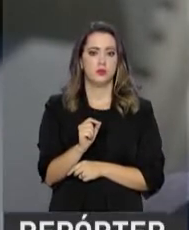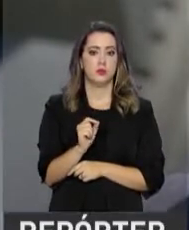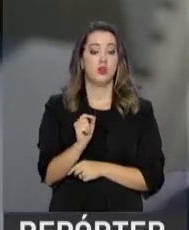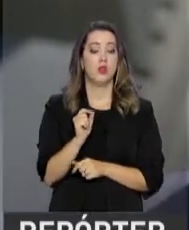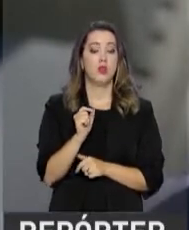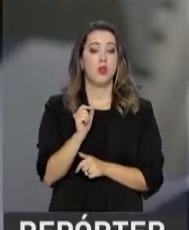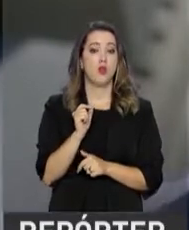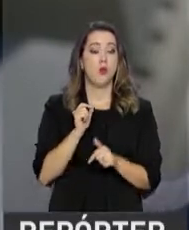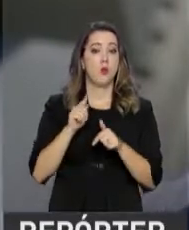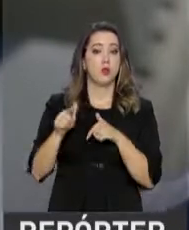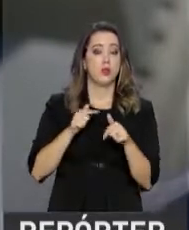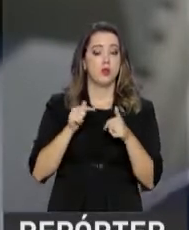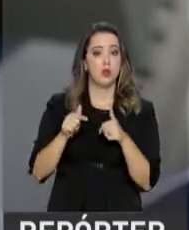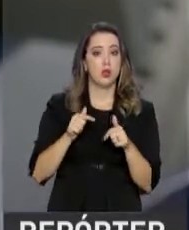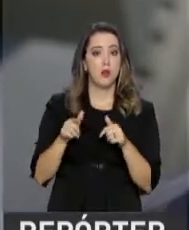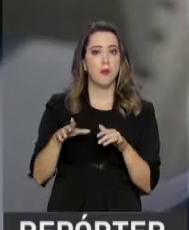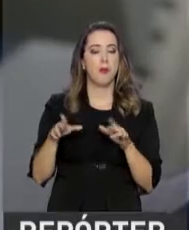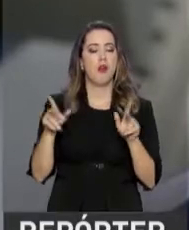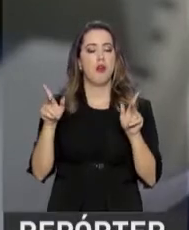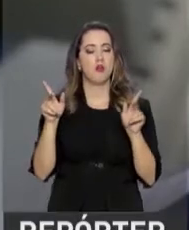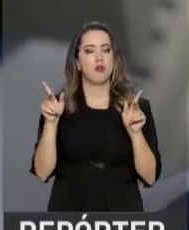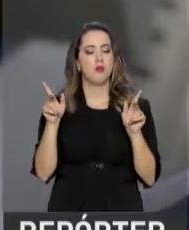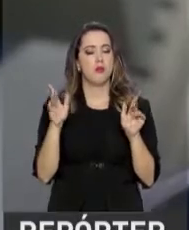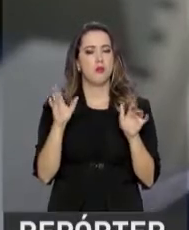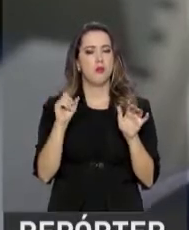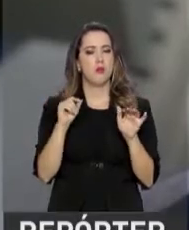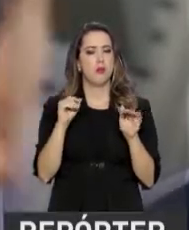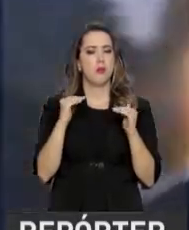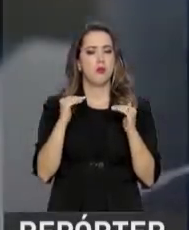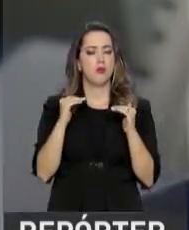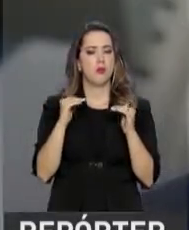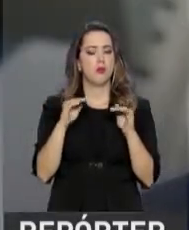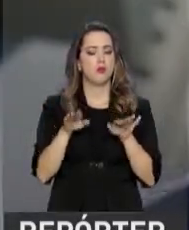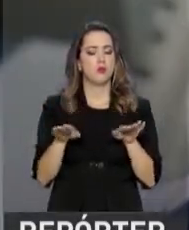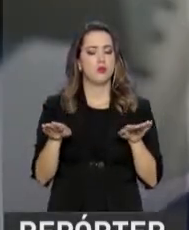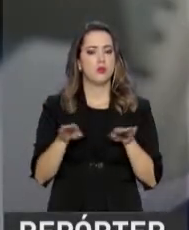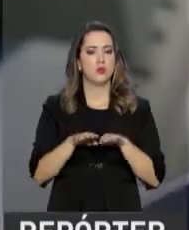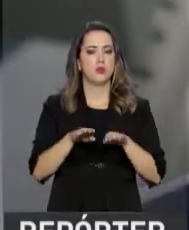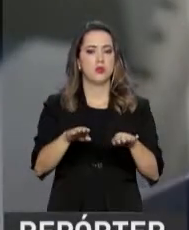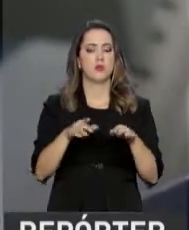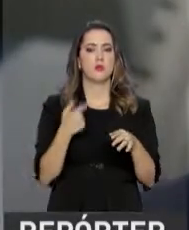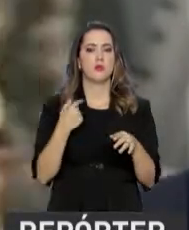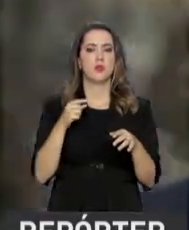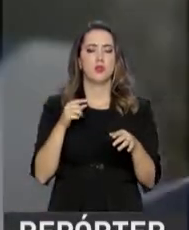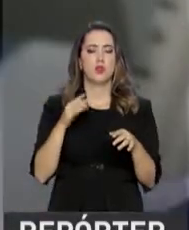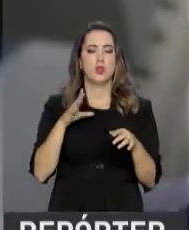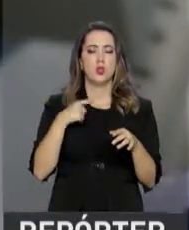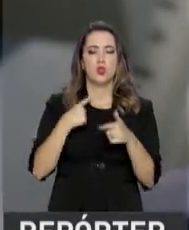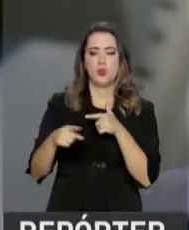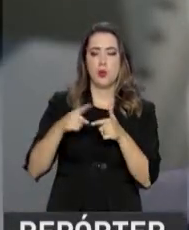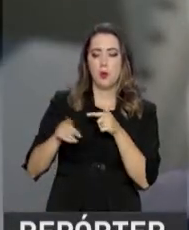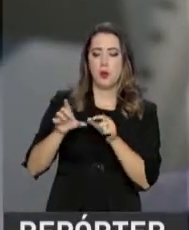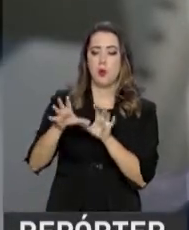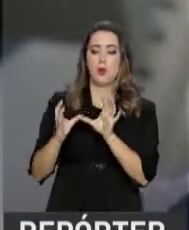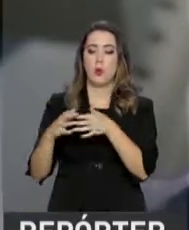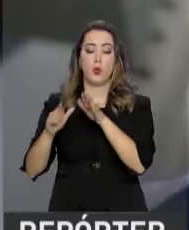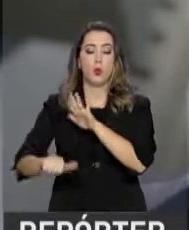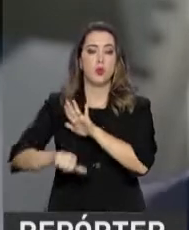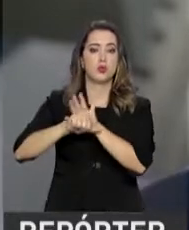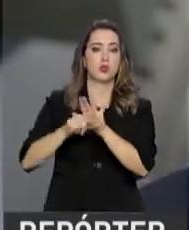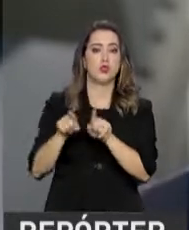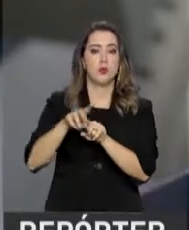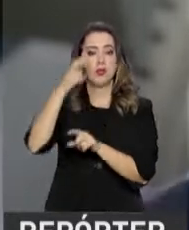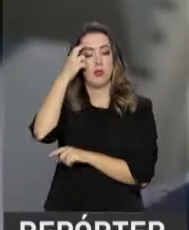situação de estabilidade do da criminalidade tem incomodado a criminalidade o trabalho de inteligência tem sido